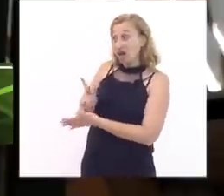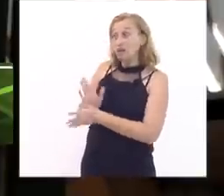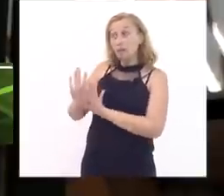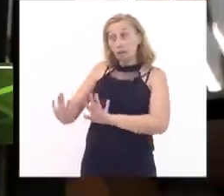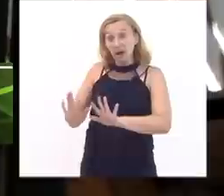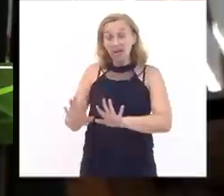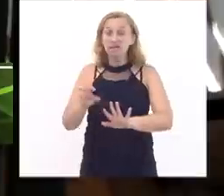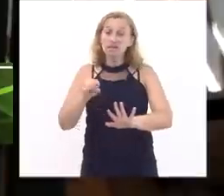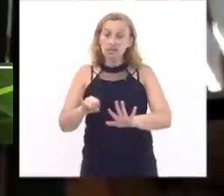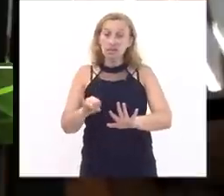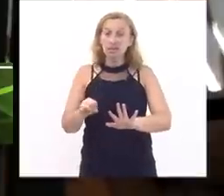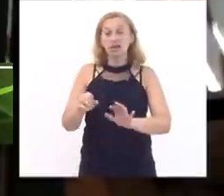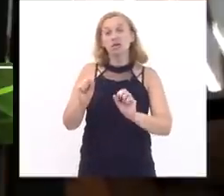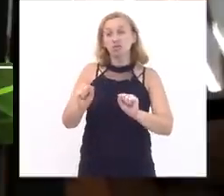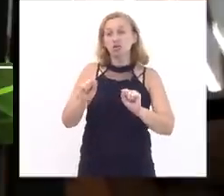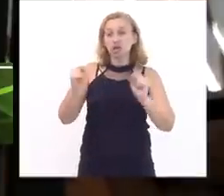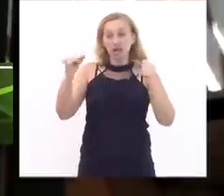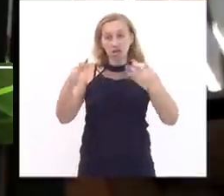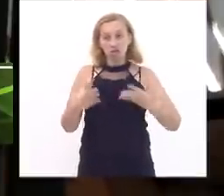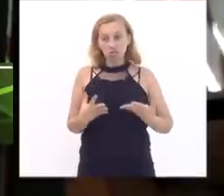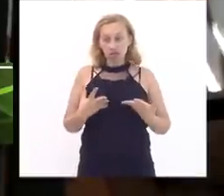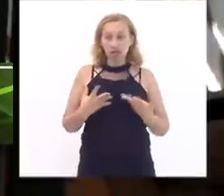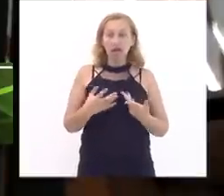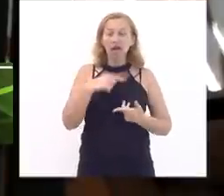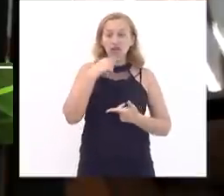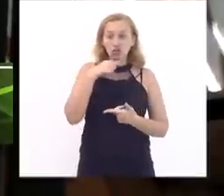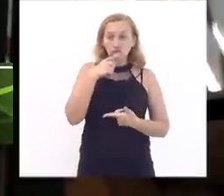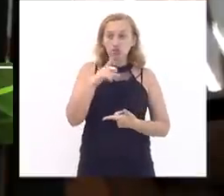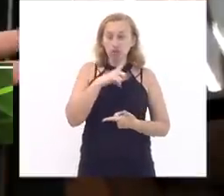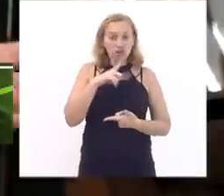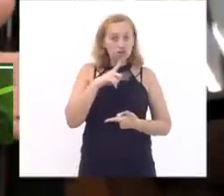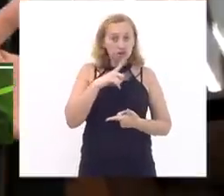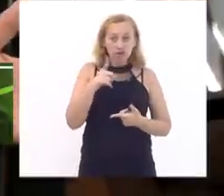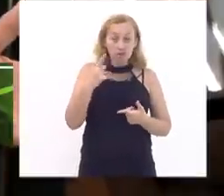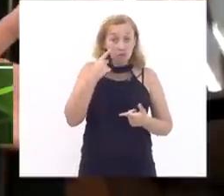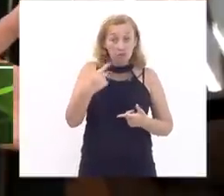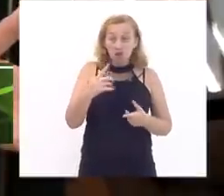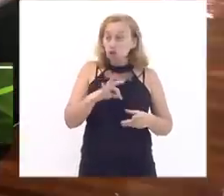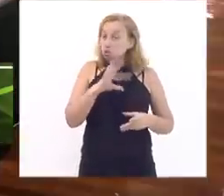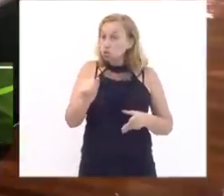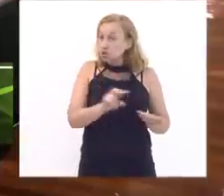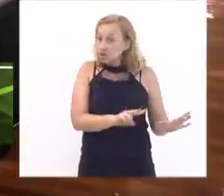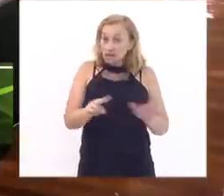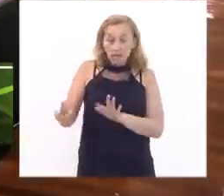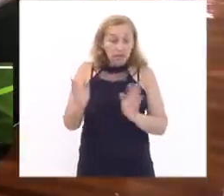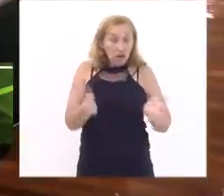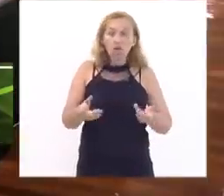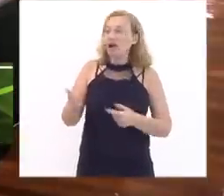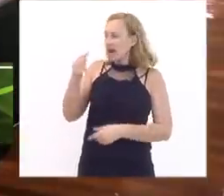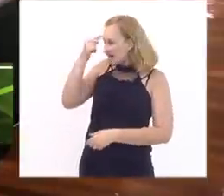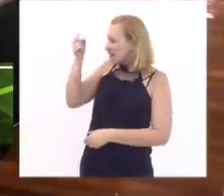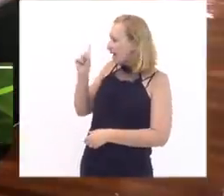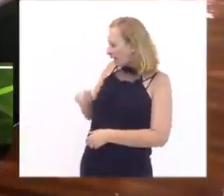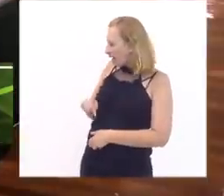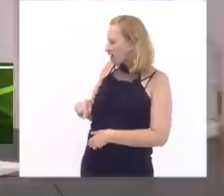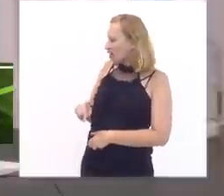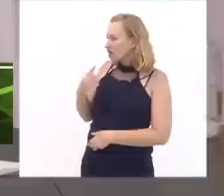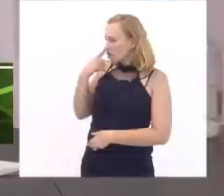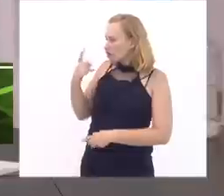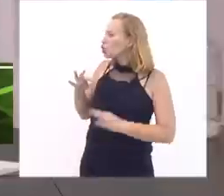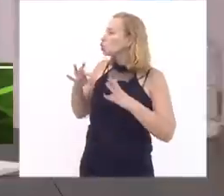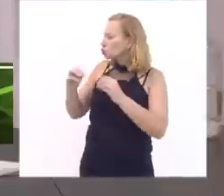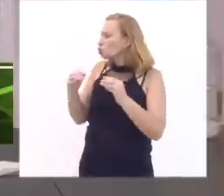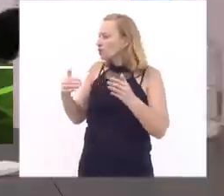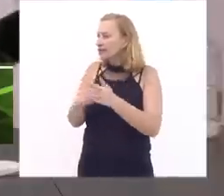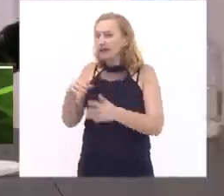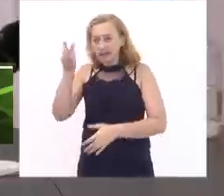alguém esclarecer, e se tiver dúvida, a gente mata tudo essa semana. A ideia é essa. Entendeu? A ideia é trazer tudo até